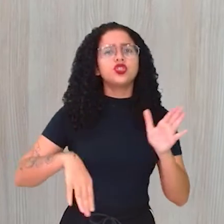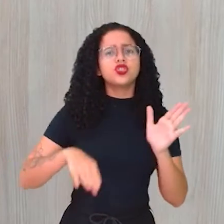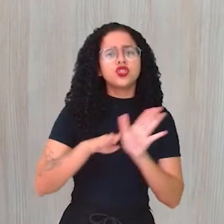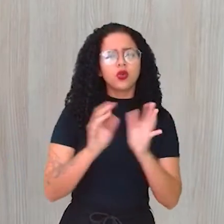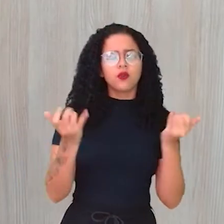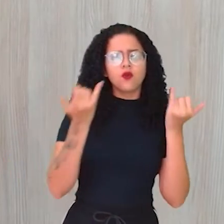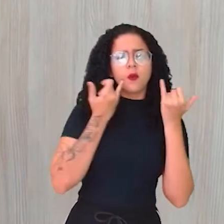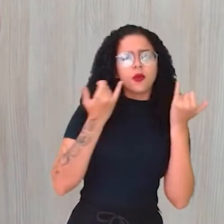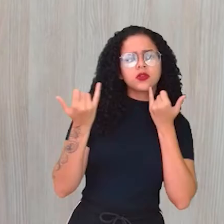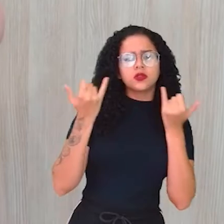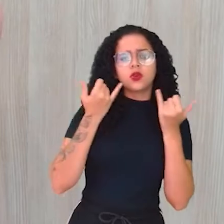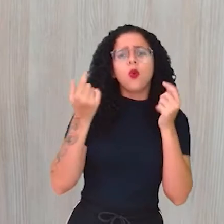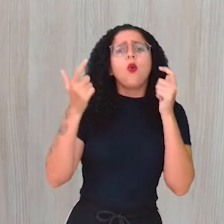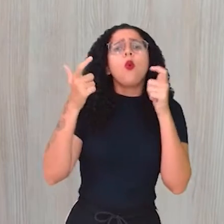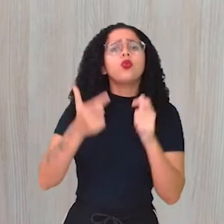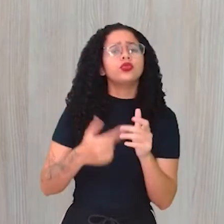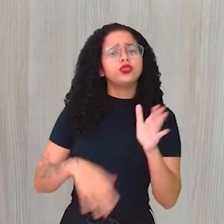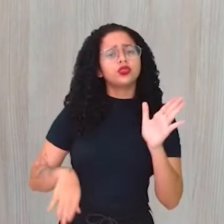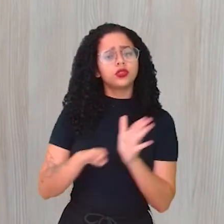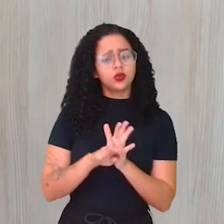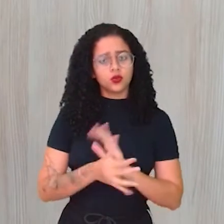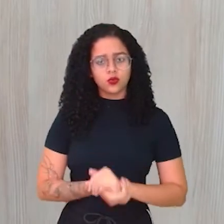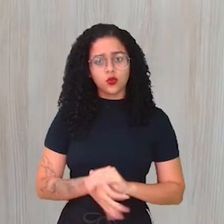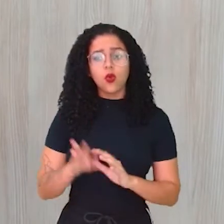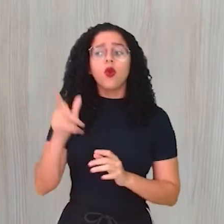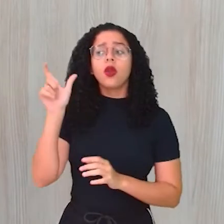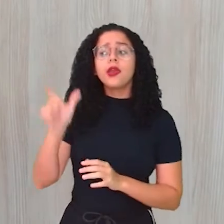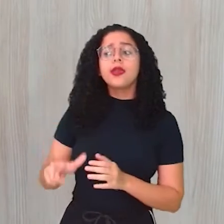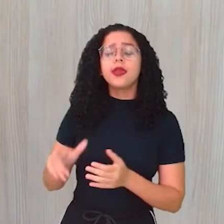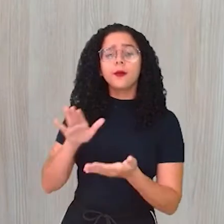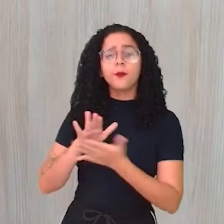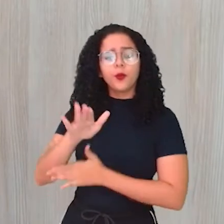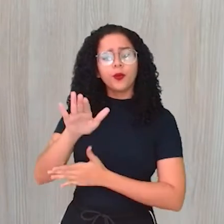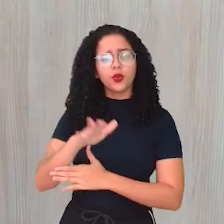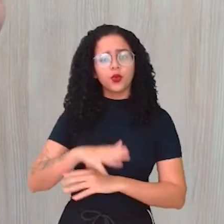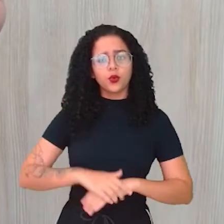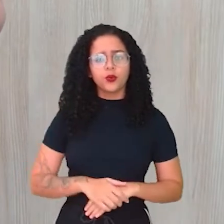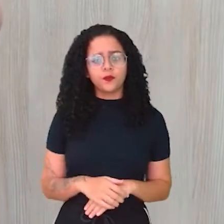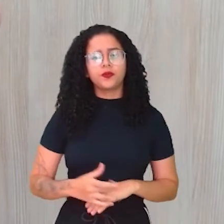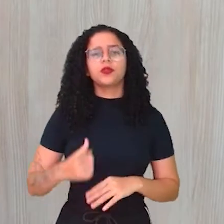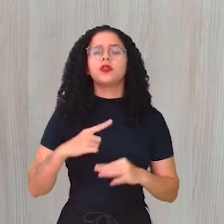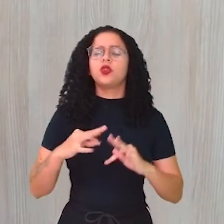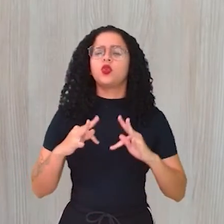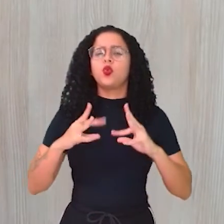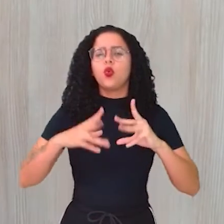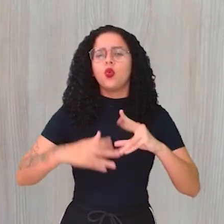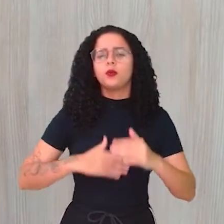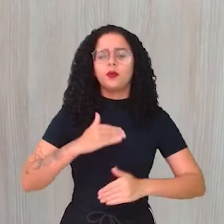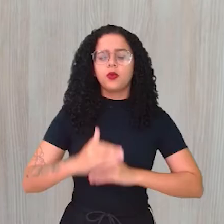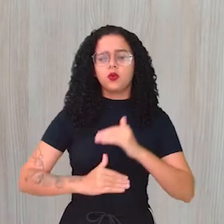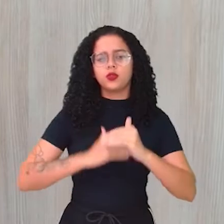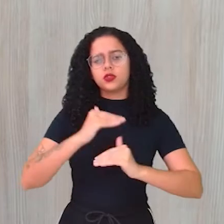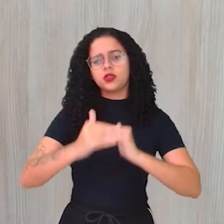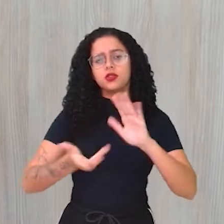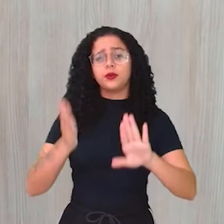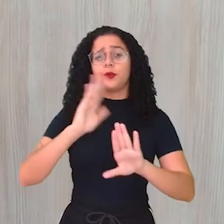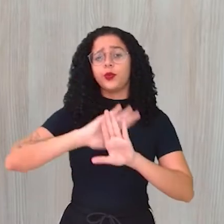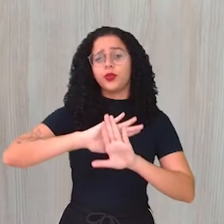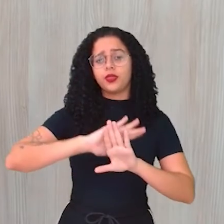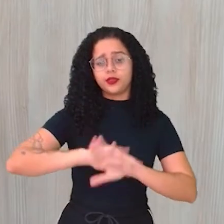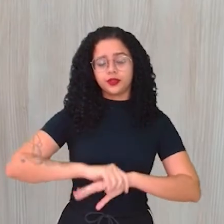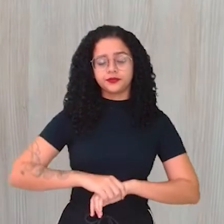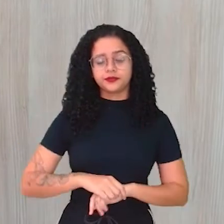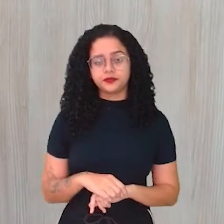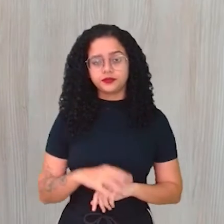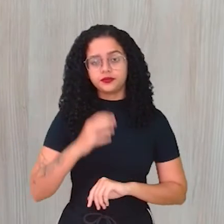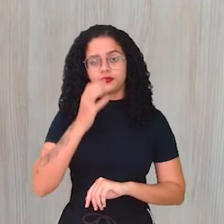de onde veio essa informação, quem foi que publicou. Então tem todo aí um processo por trás, e a